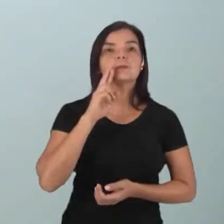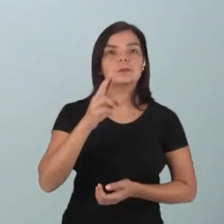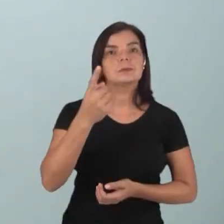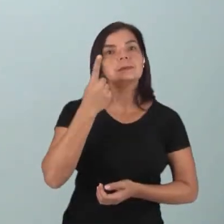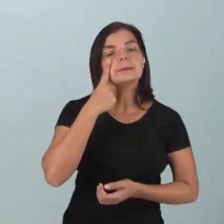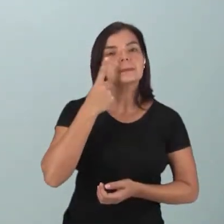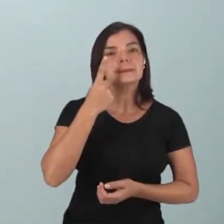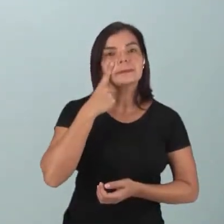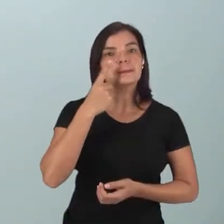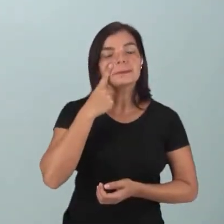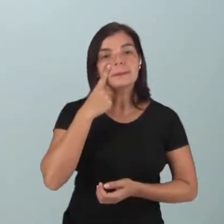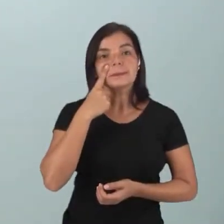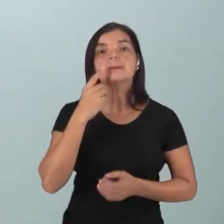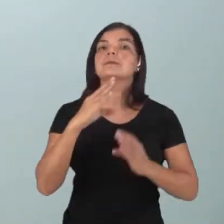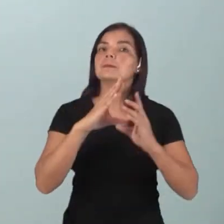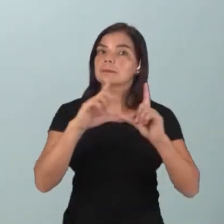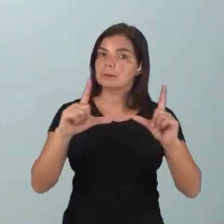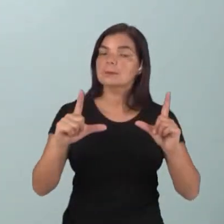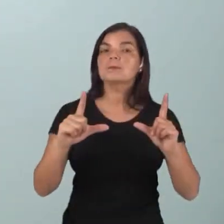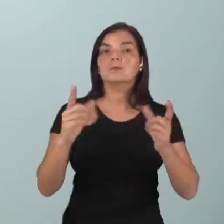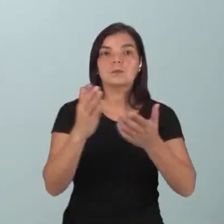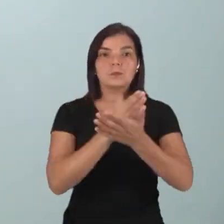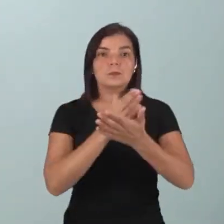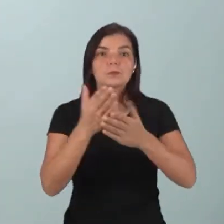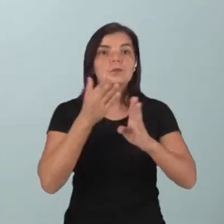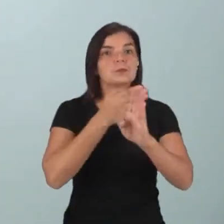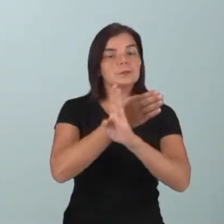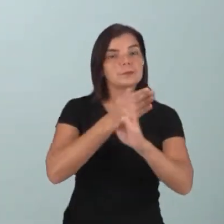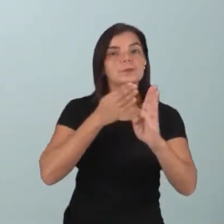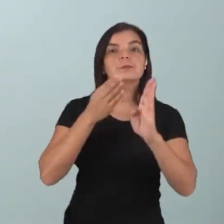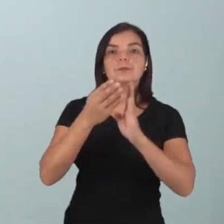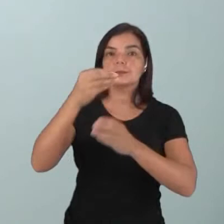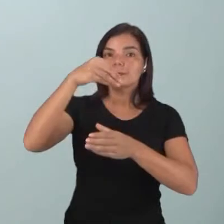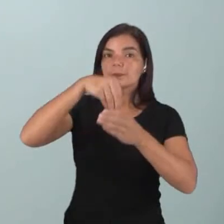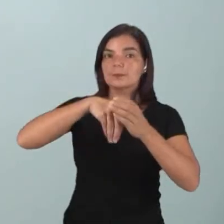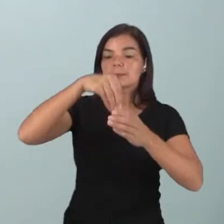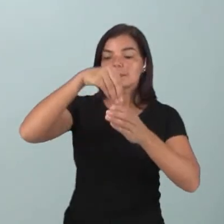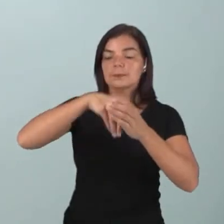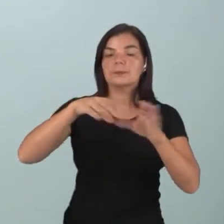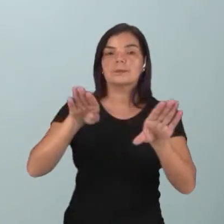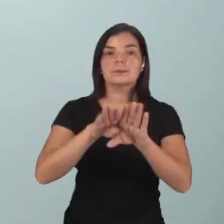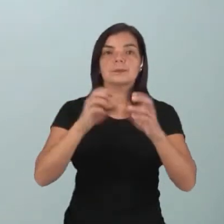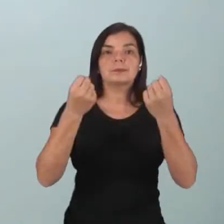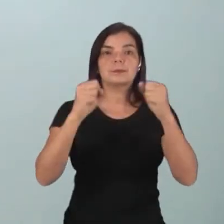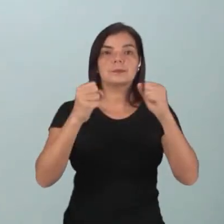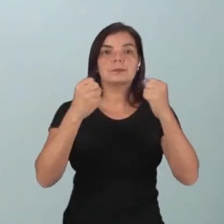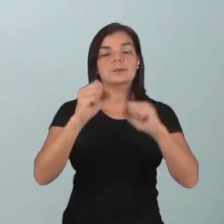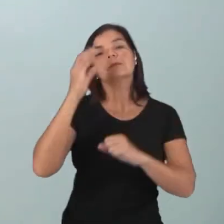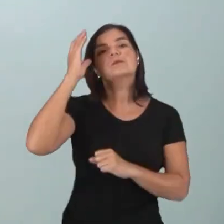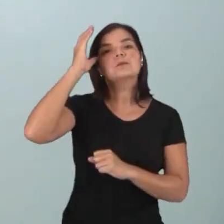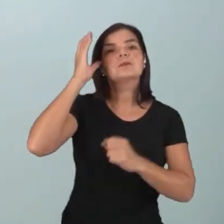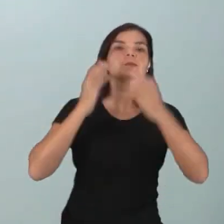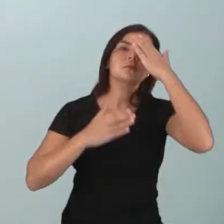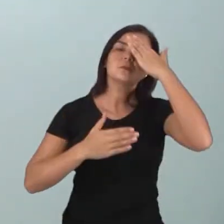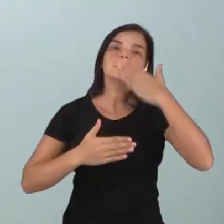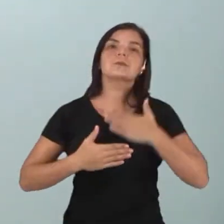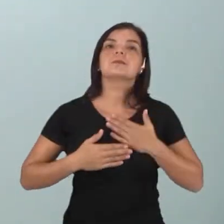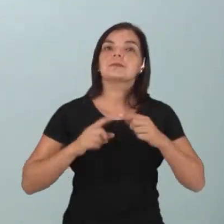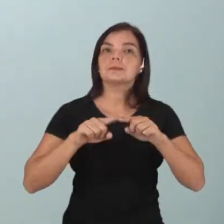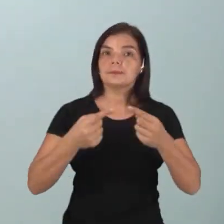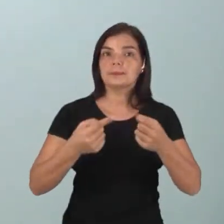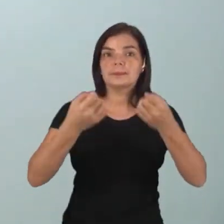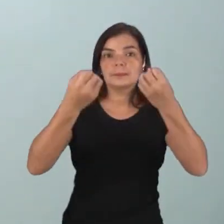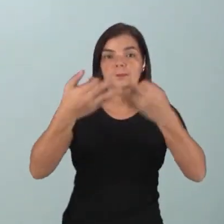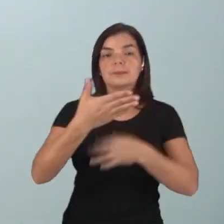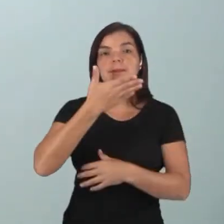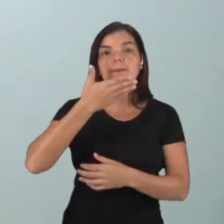gente viu, fala, claro, de algumas modalidades que estão dentro da ginástica de conscientização corporal, mas a que